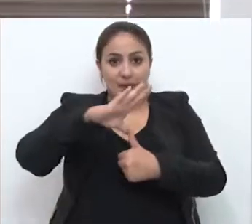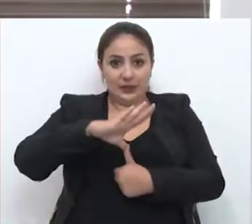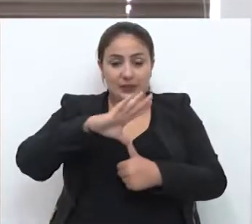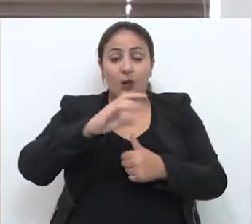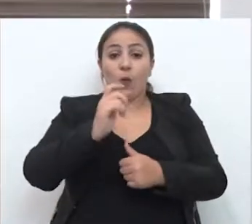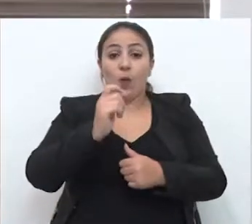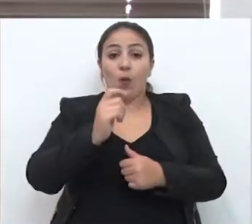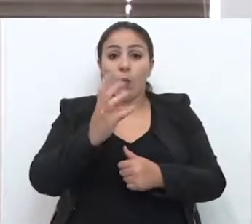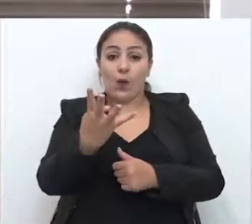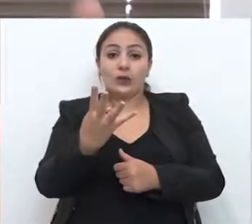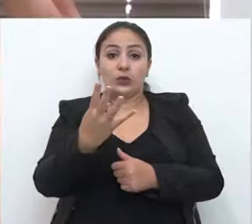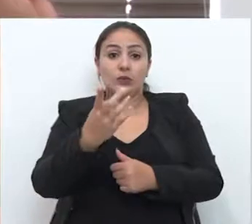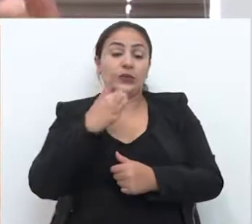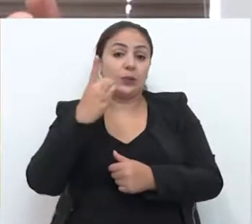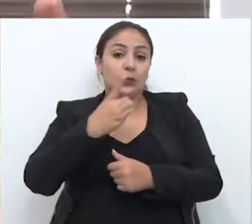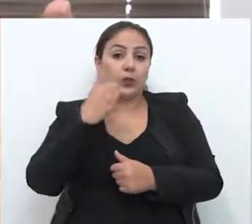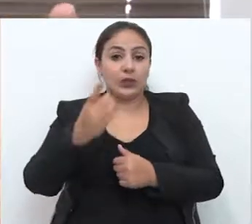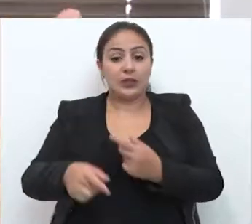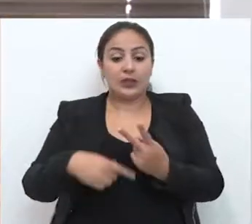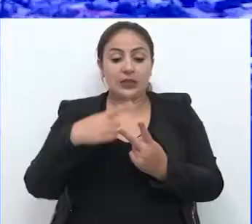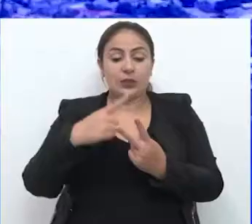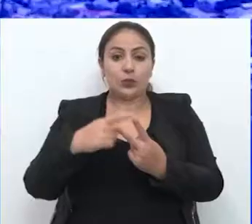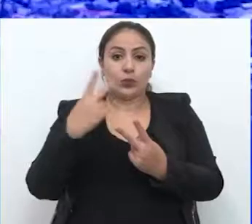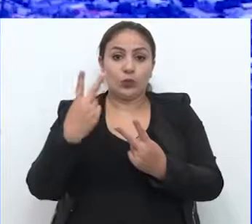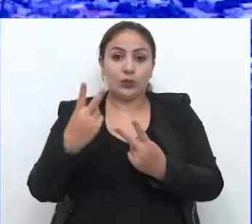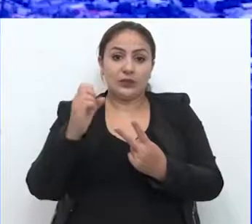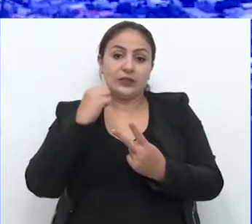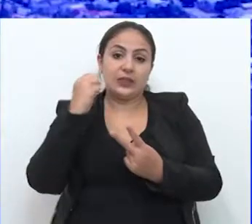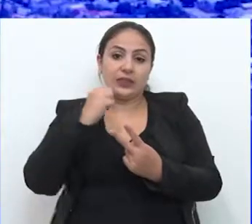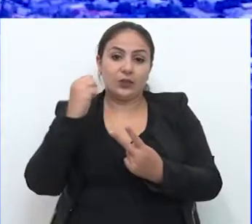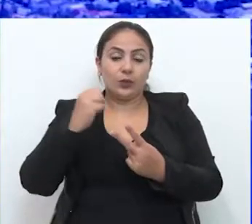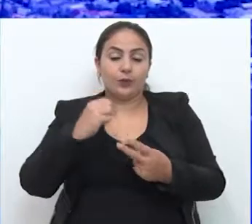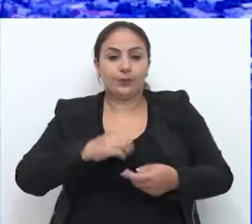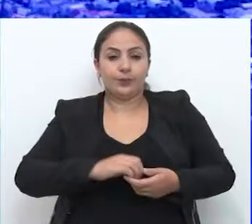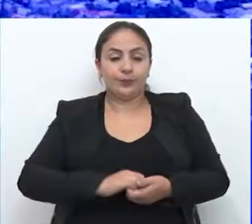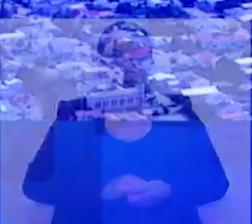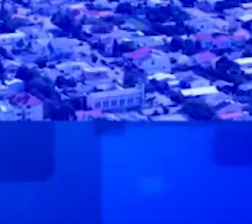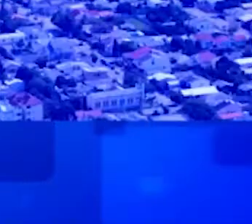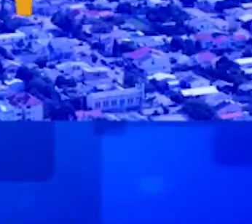4 deputados e 2 senadores.